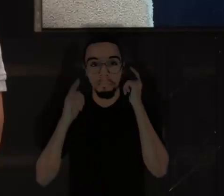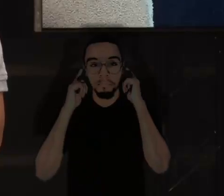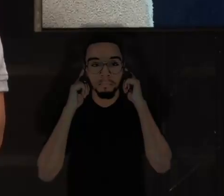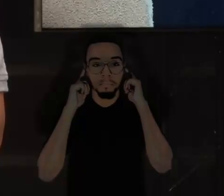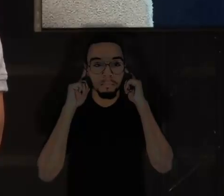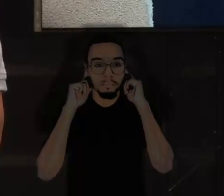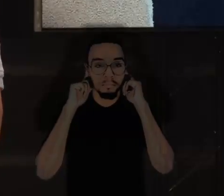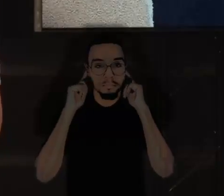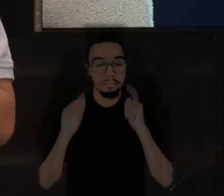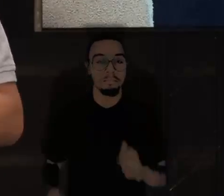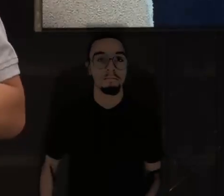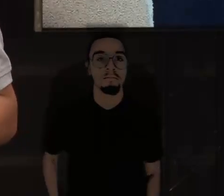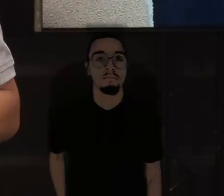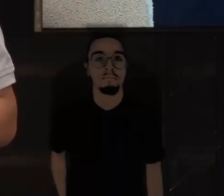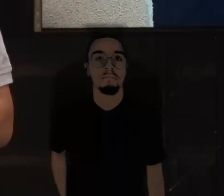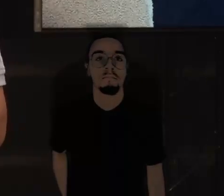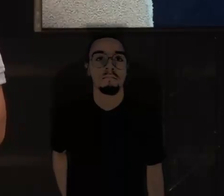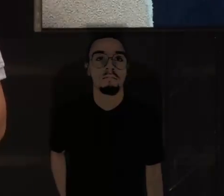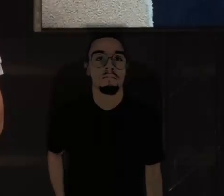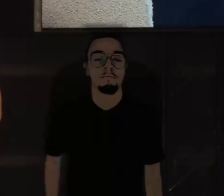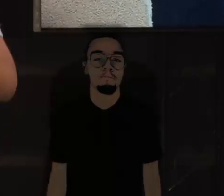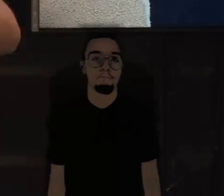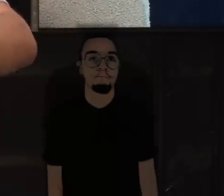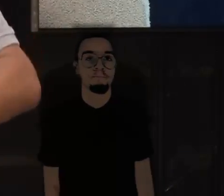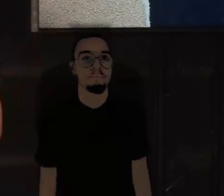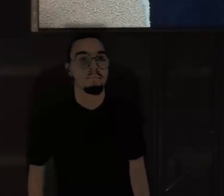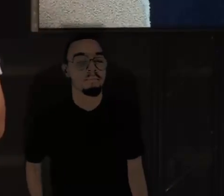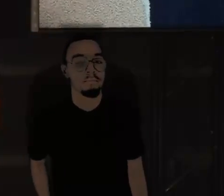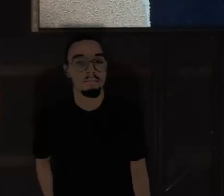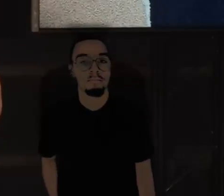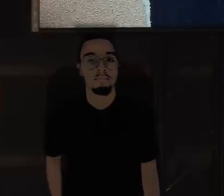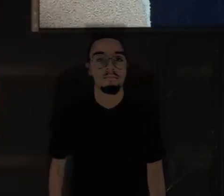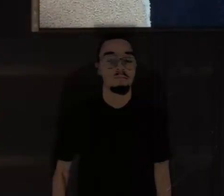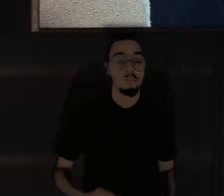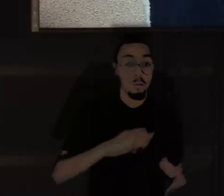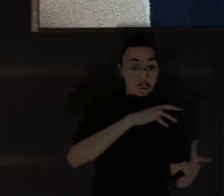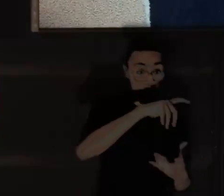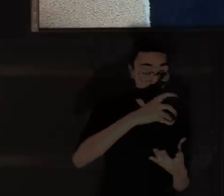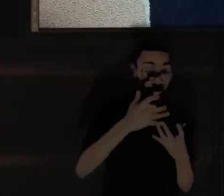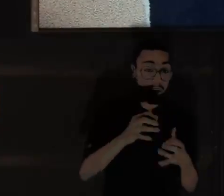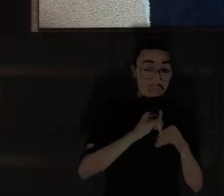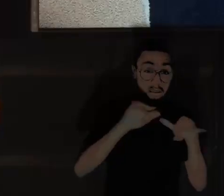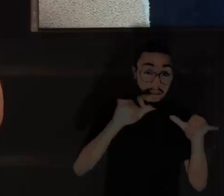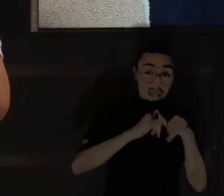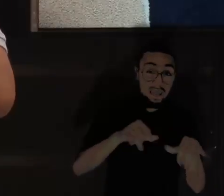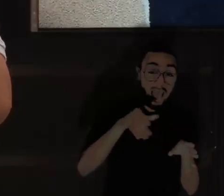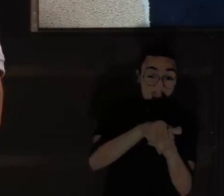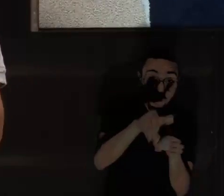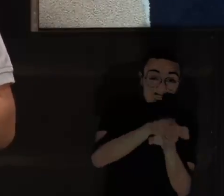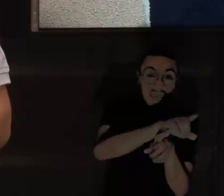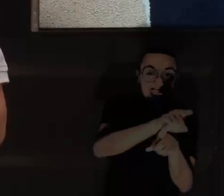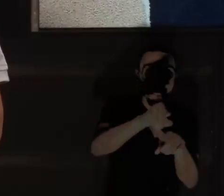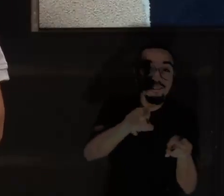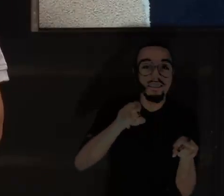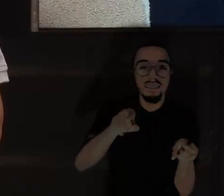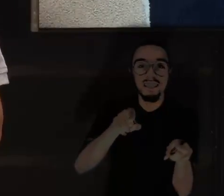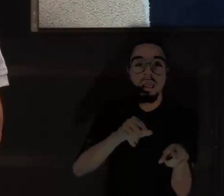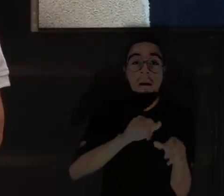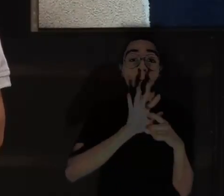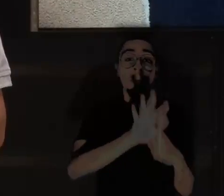que o povo de Deus não é nada, que nós não somos nada, que a gente não tem nada,